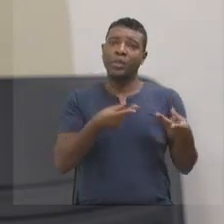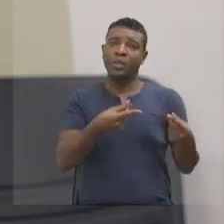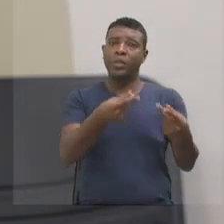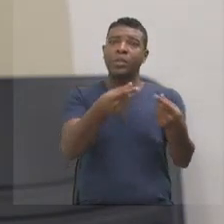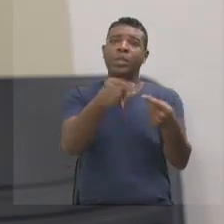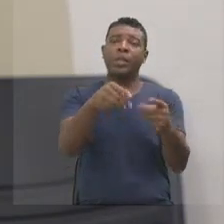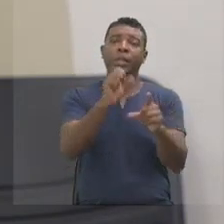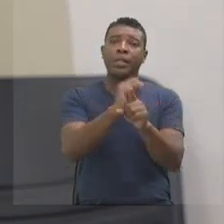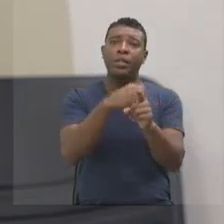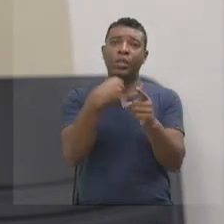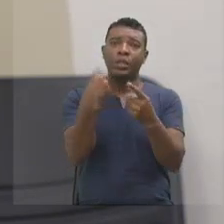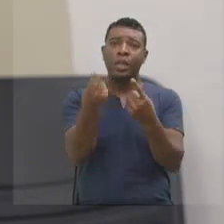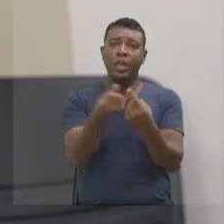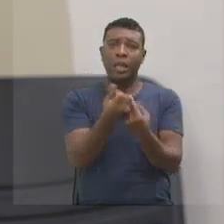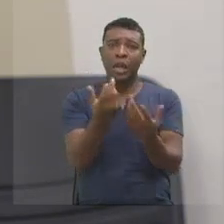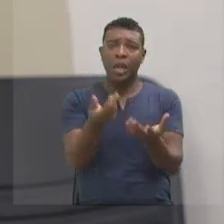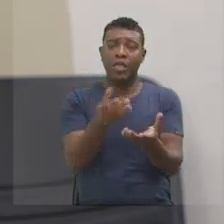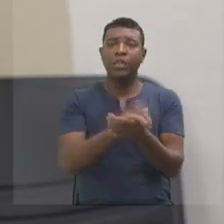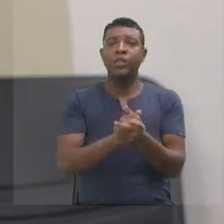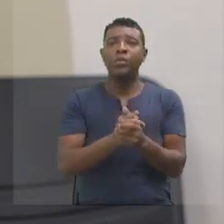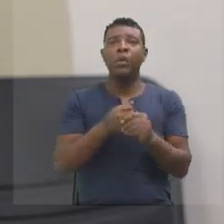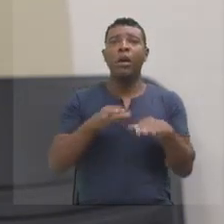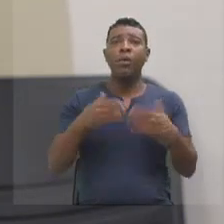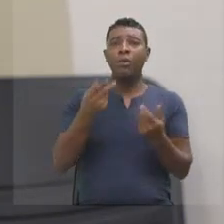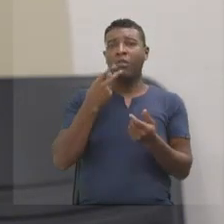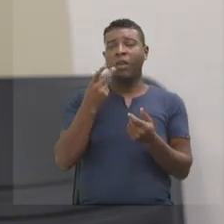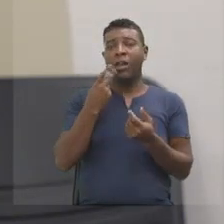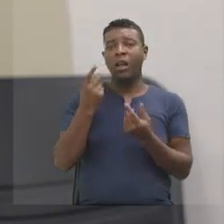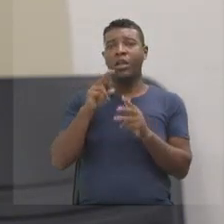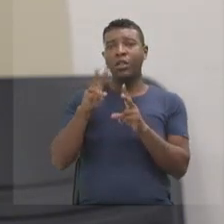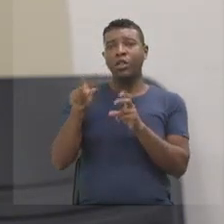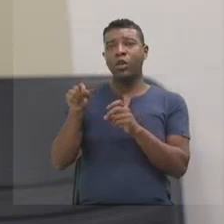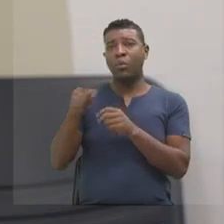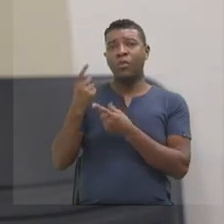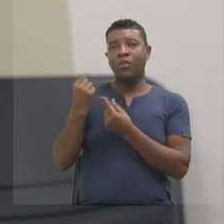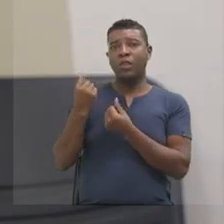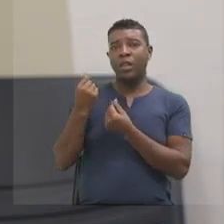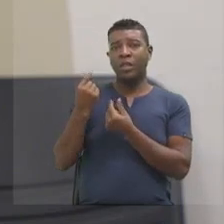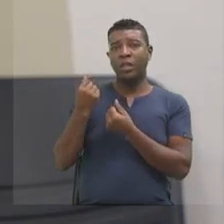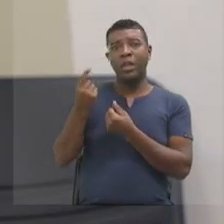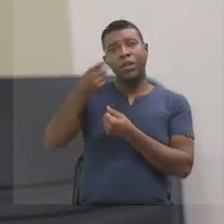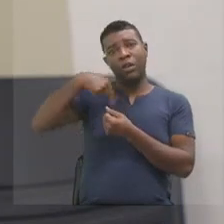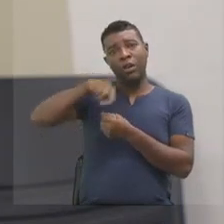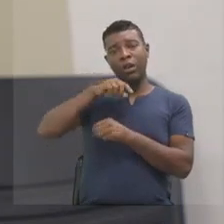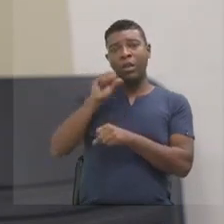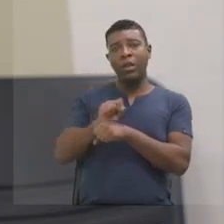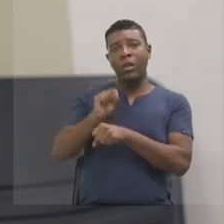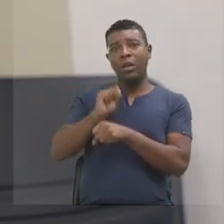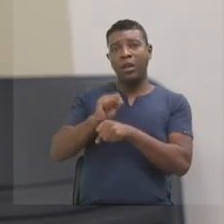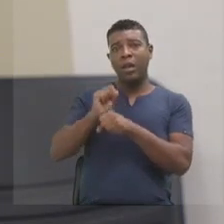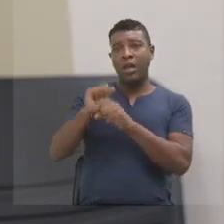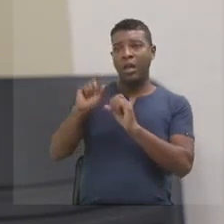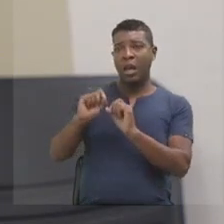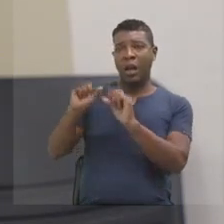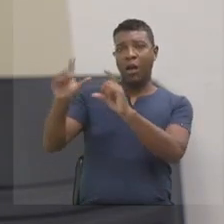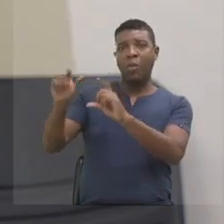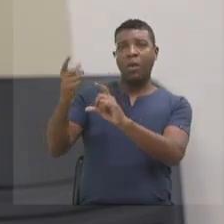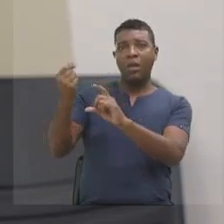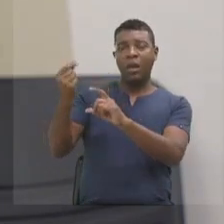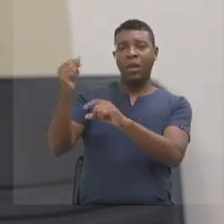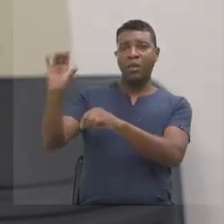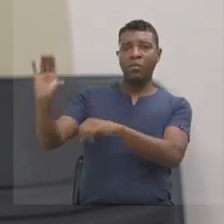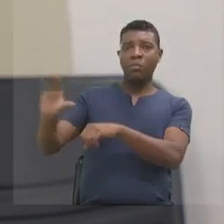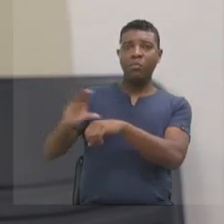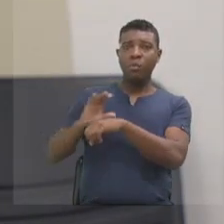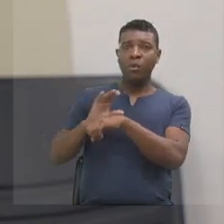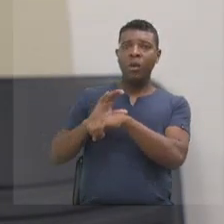colocar quando eu falei do recurso financeiro a gente nem tem expectativa de aumento de recursos Federal não pelo pelo